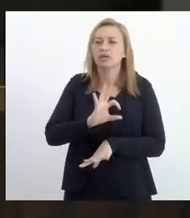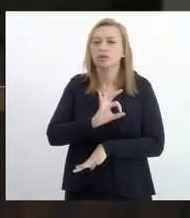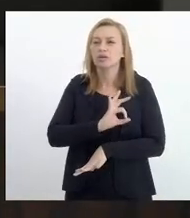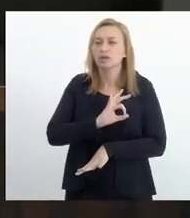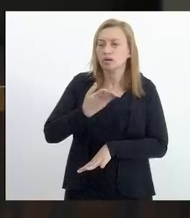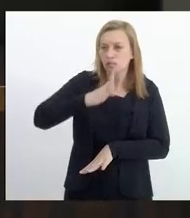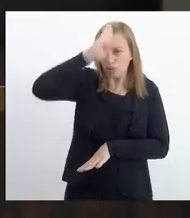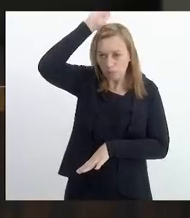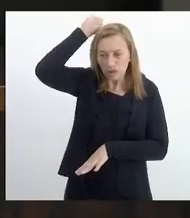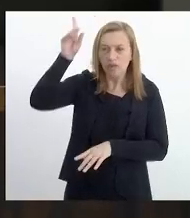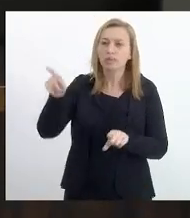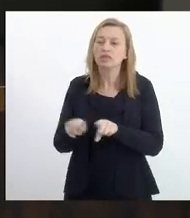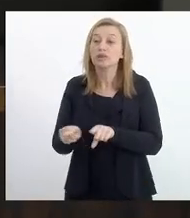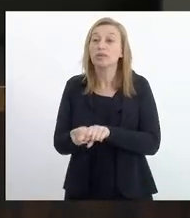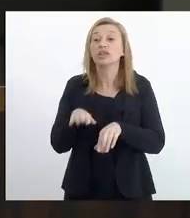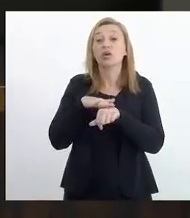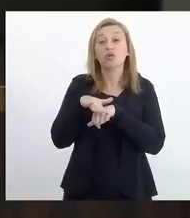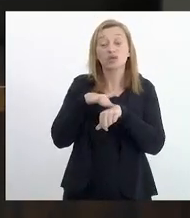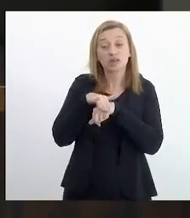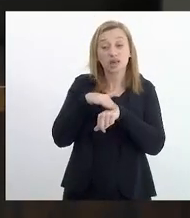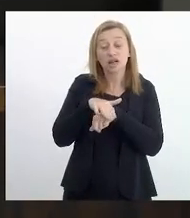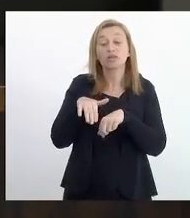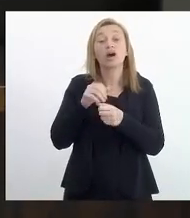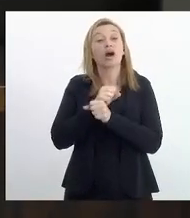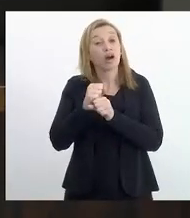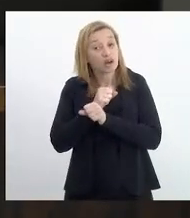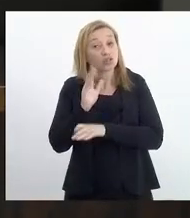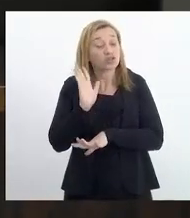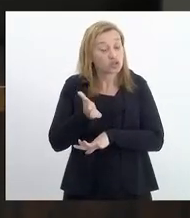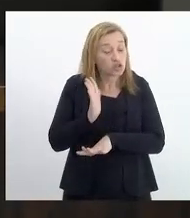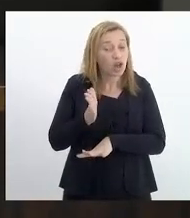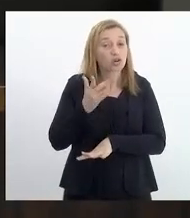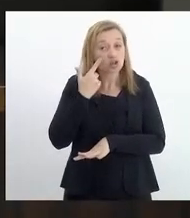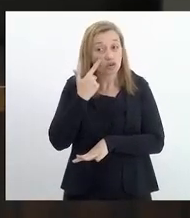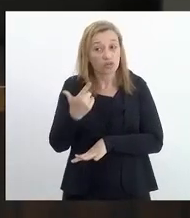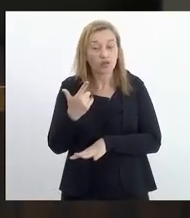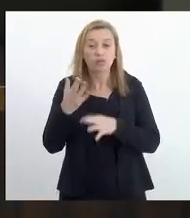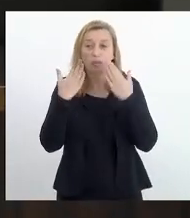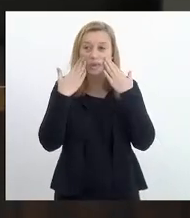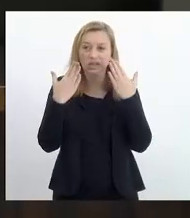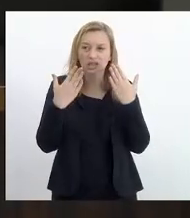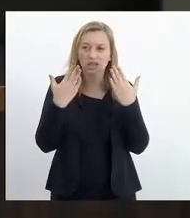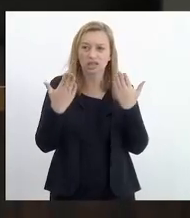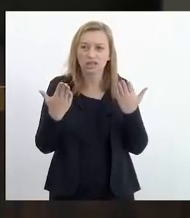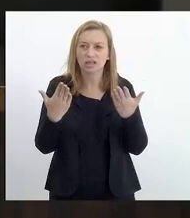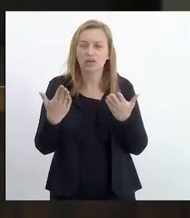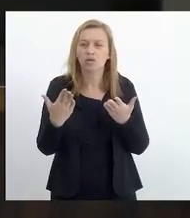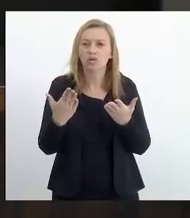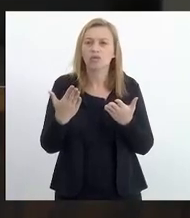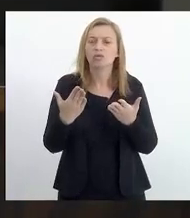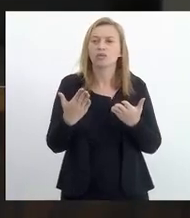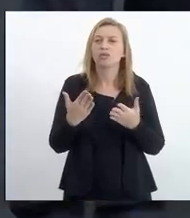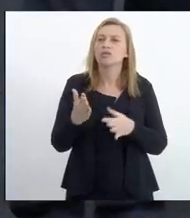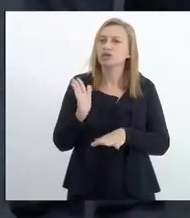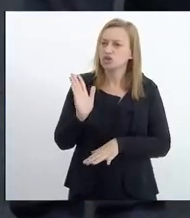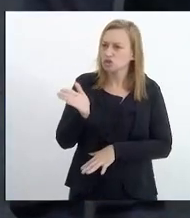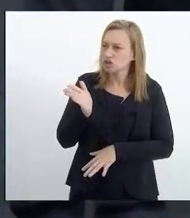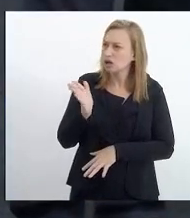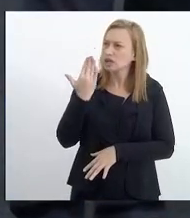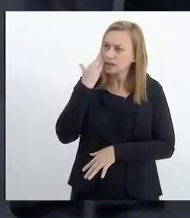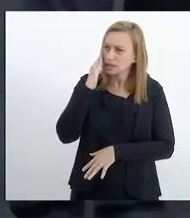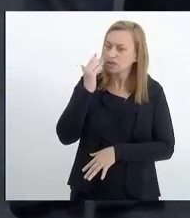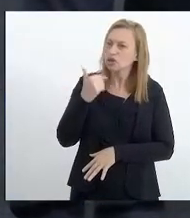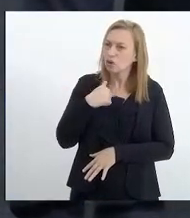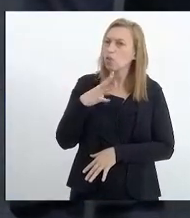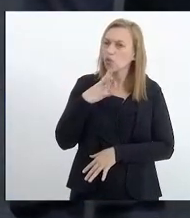Mas isso também está sendo conversado há algum tempo. Eu mesmo participei de uma apresentação lá no Mas ficou bem entendido Bombeiro. Que ficou. Eu